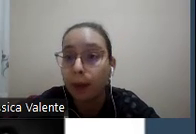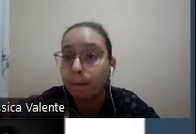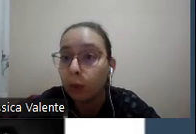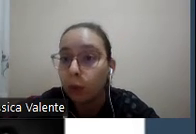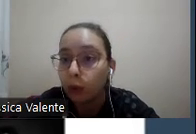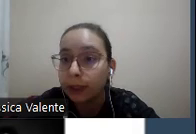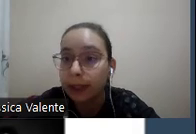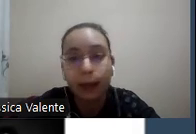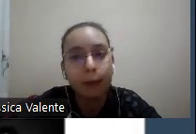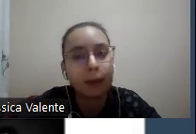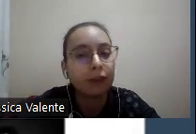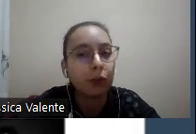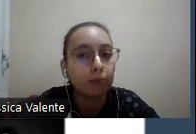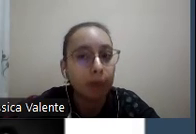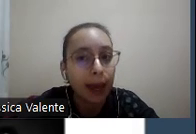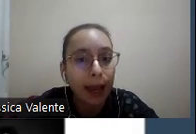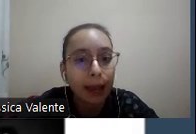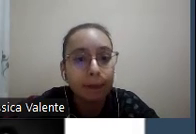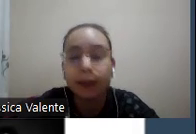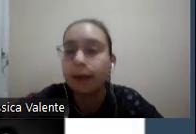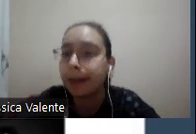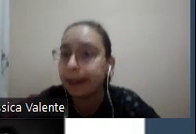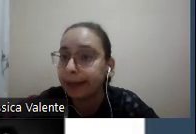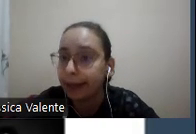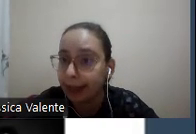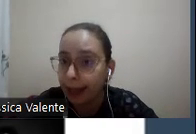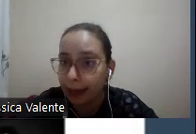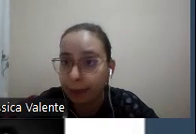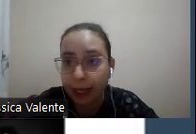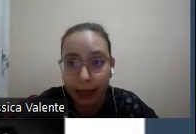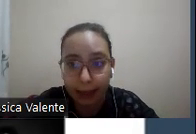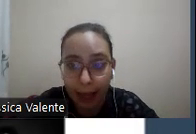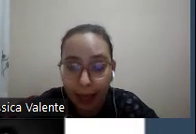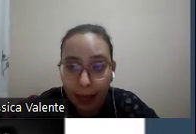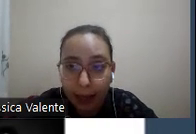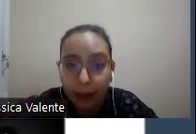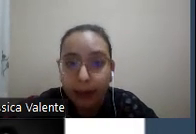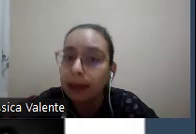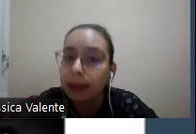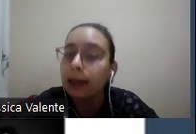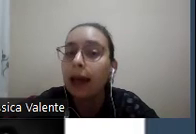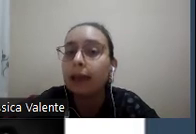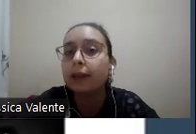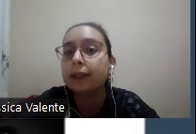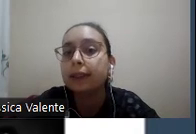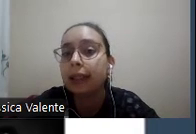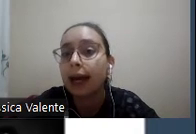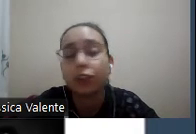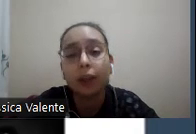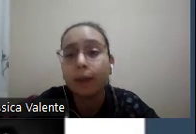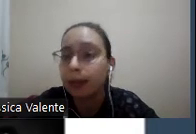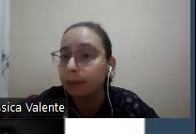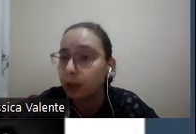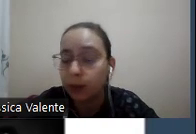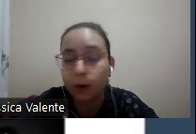ouvir uma música, para ver um meme, para entender brincadeira. E a língua de